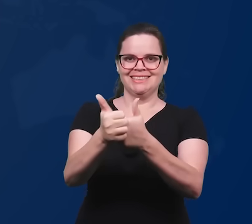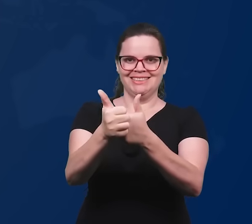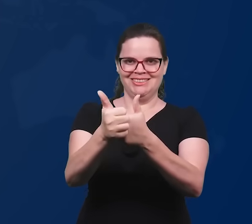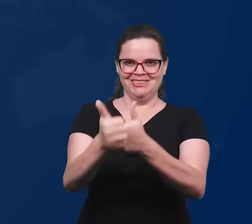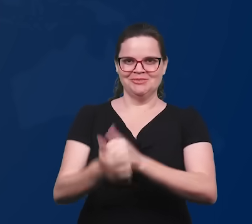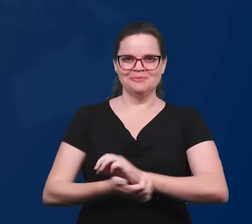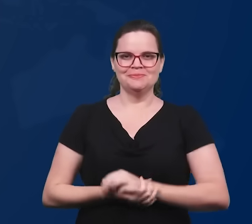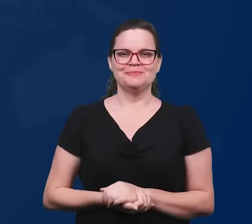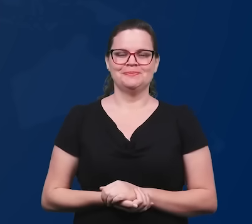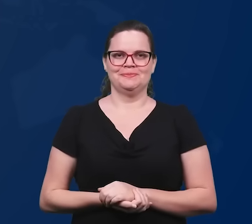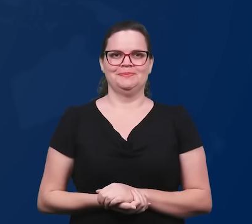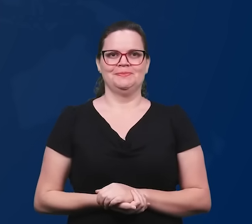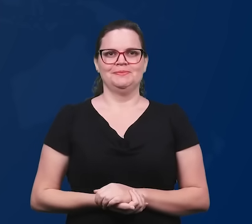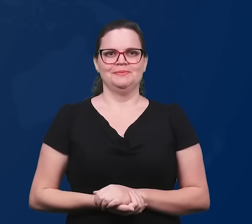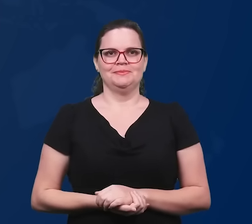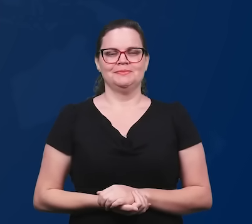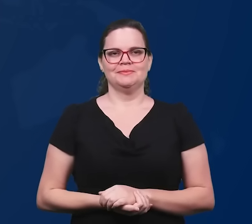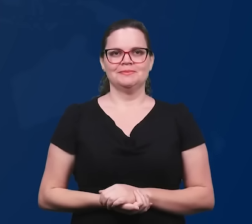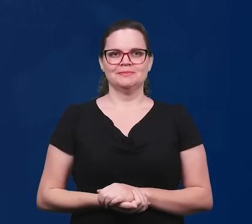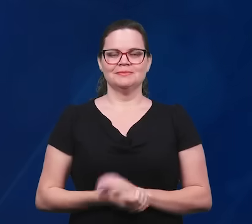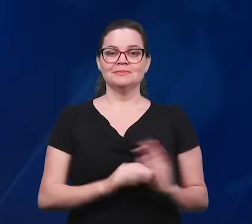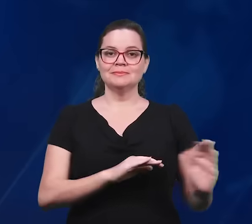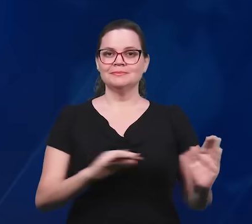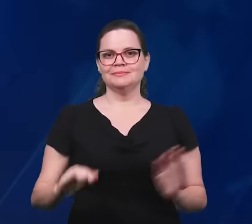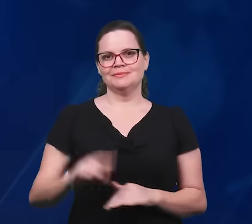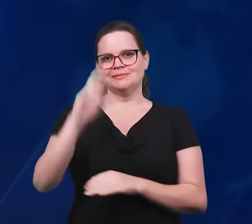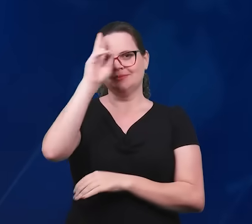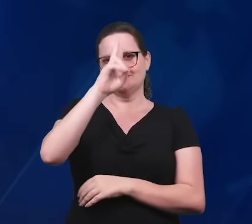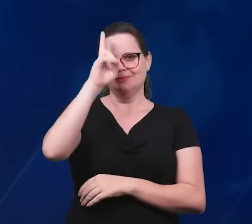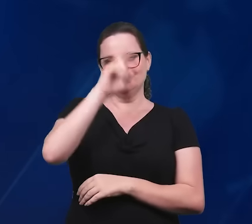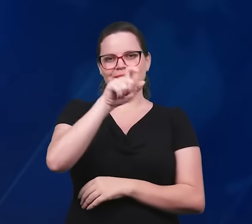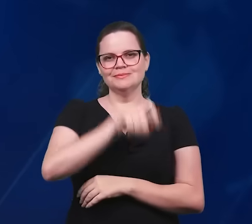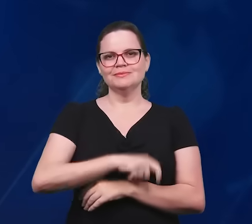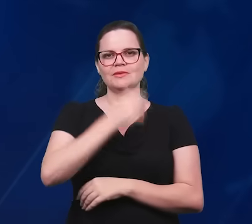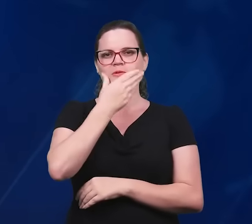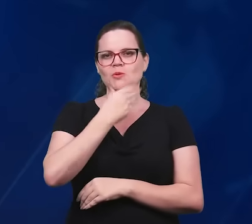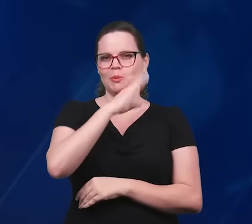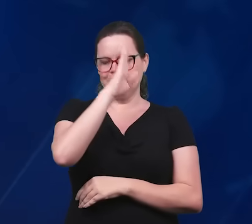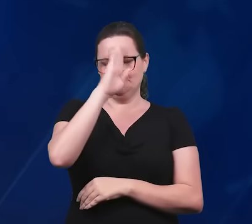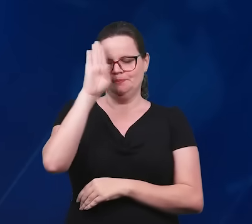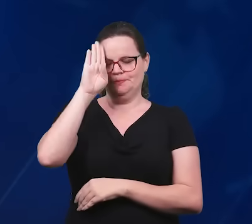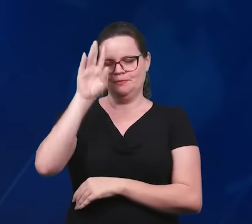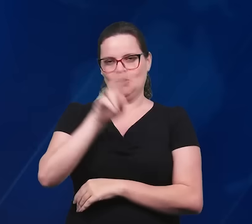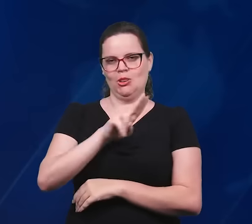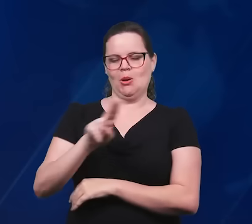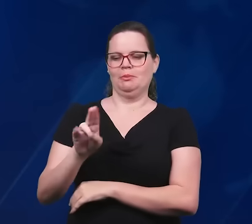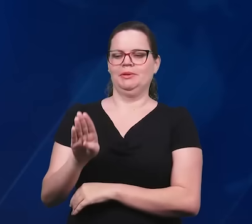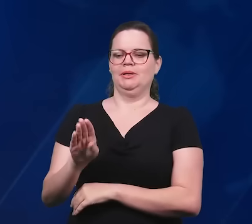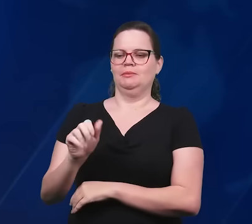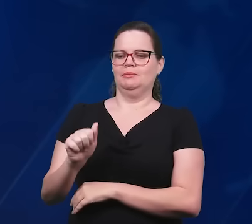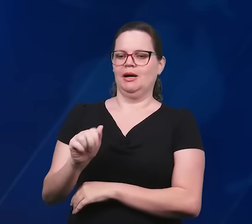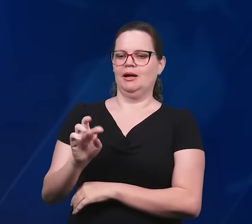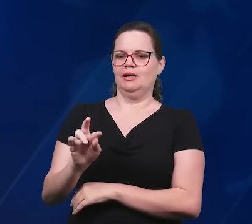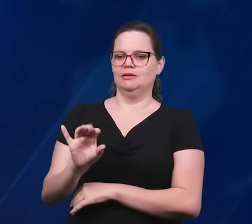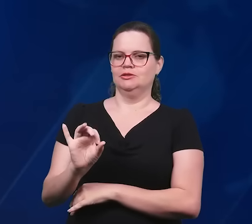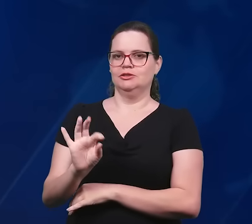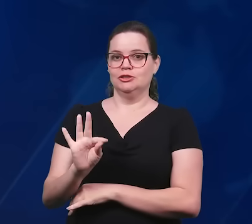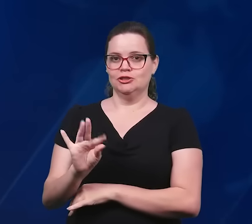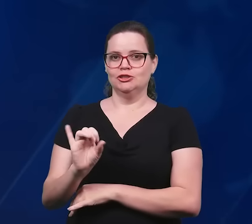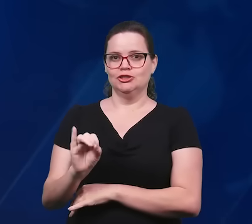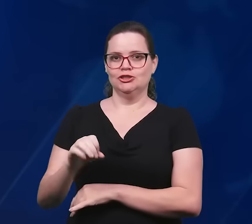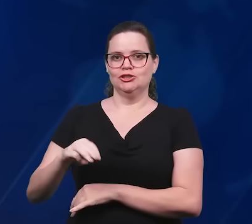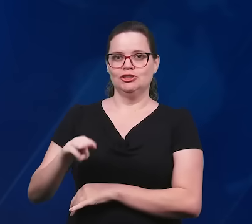a Jesus pelo caminho. Essa é a história de Bartimeu. Bartimeu era um